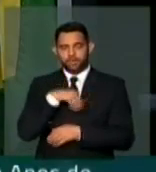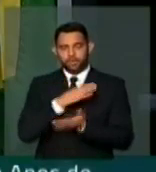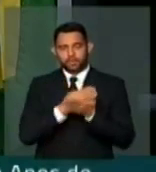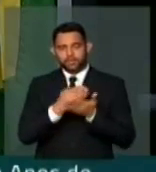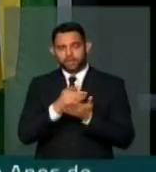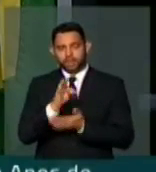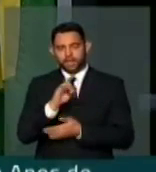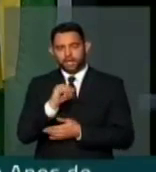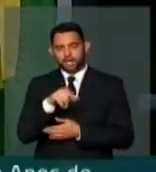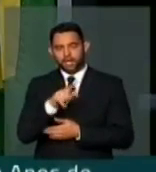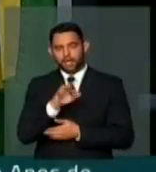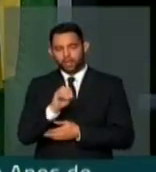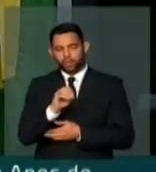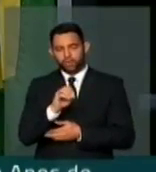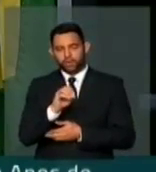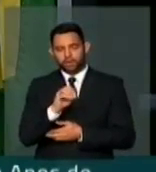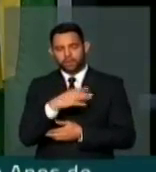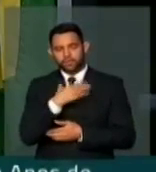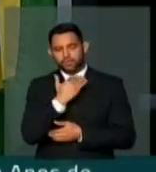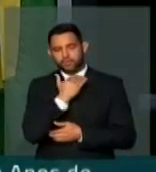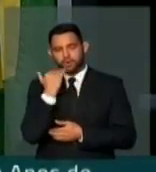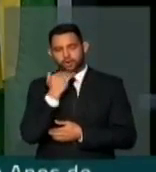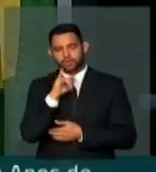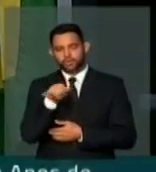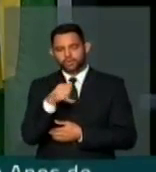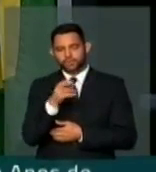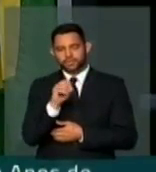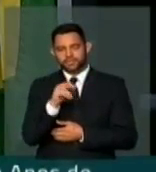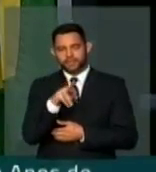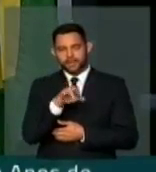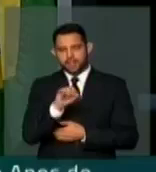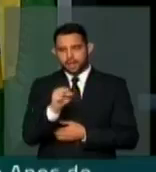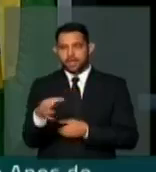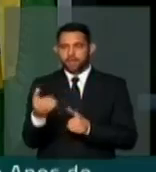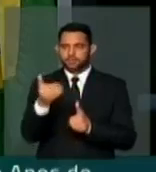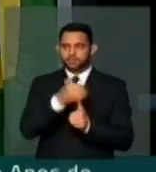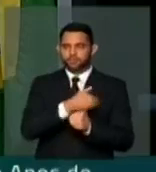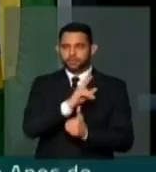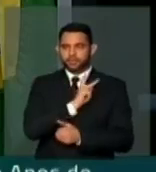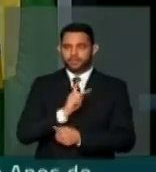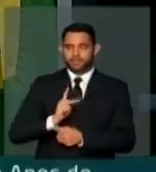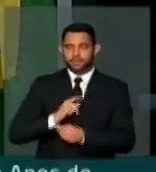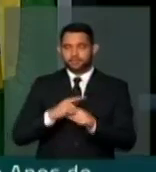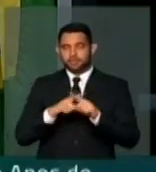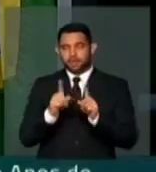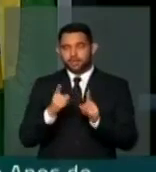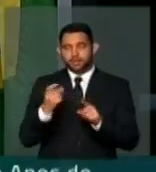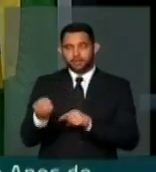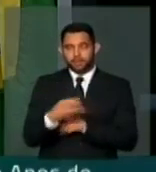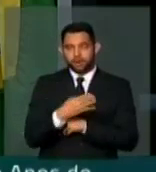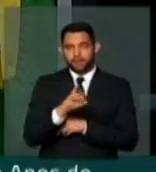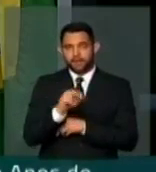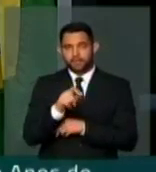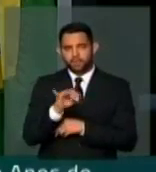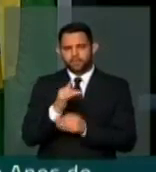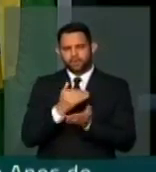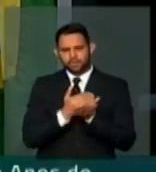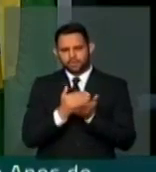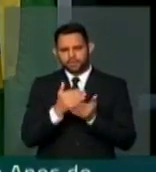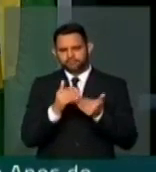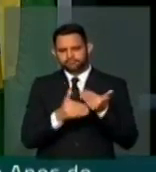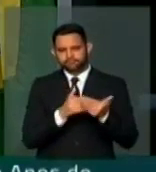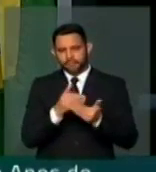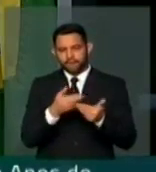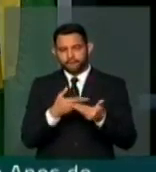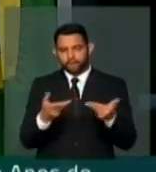com Tancredo e com seu falecimento José Sarney. Mas estamos na nova República, ainda engatinhando na